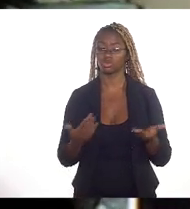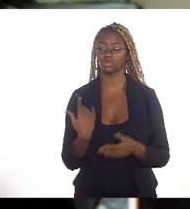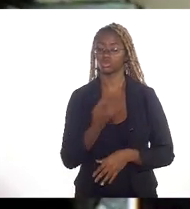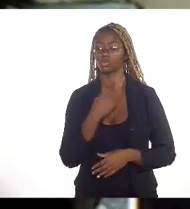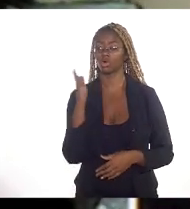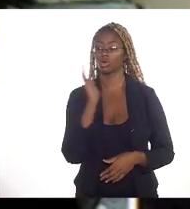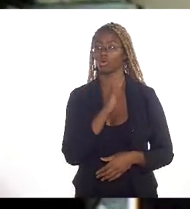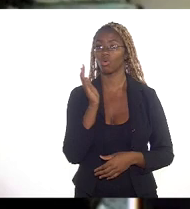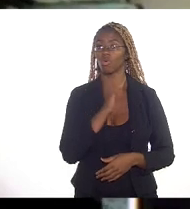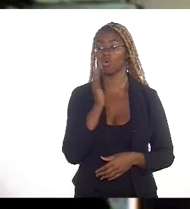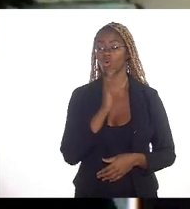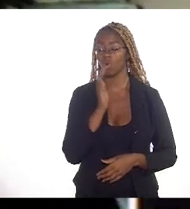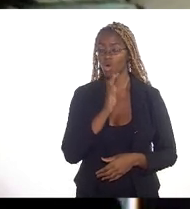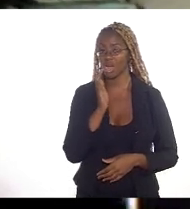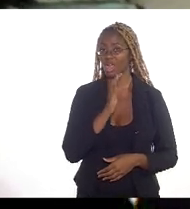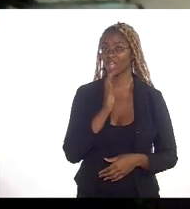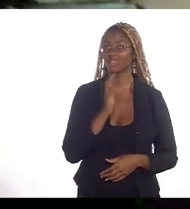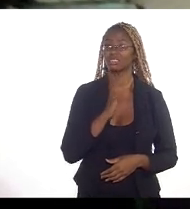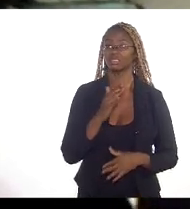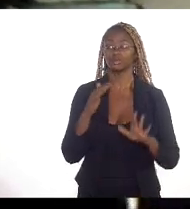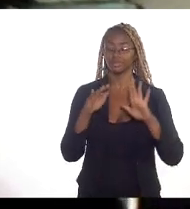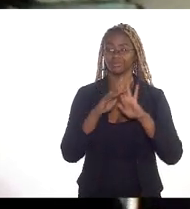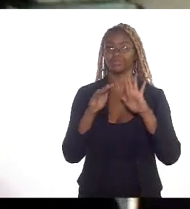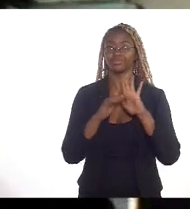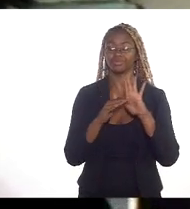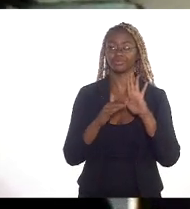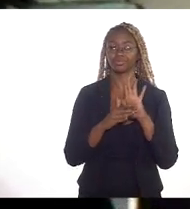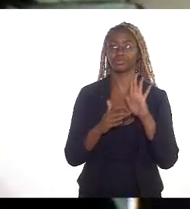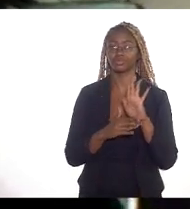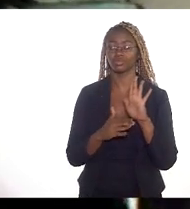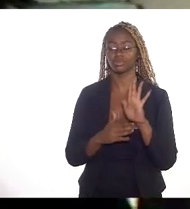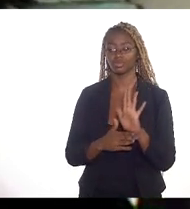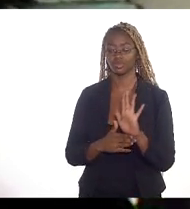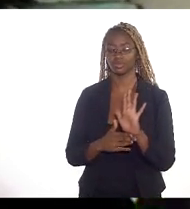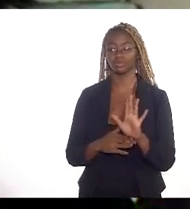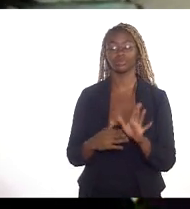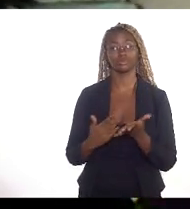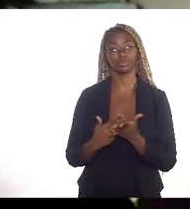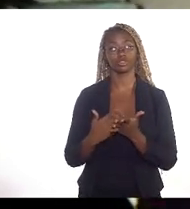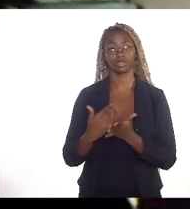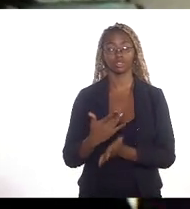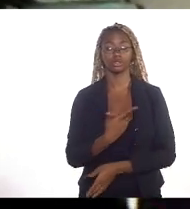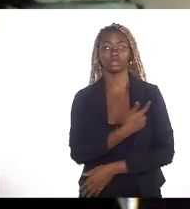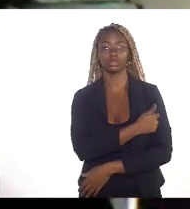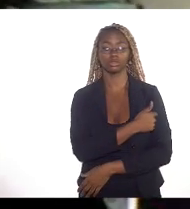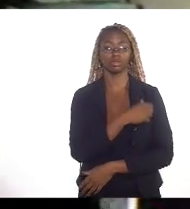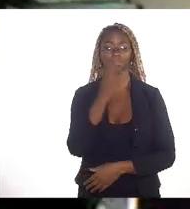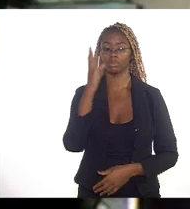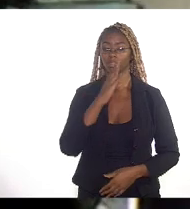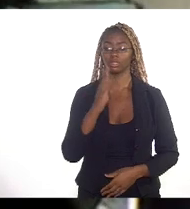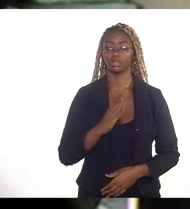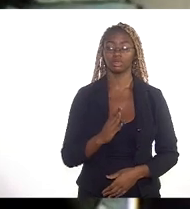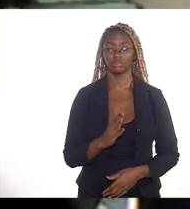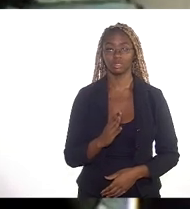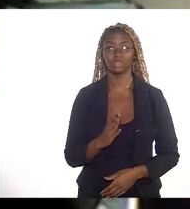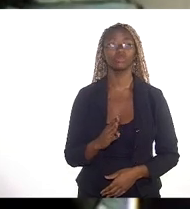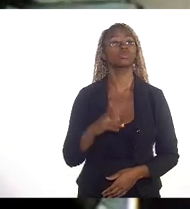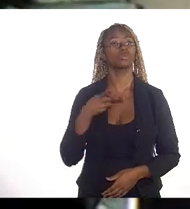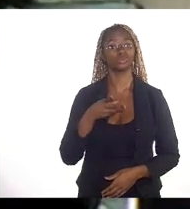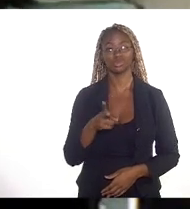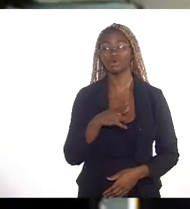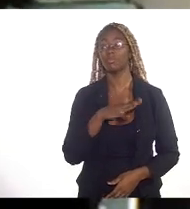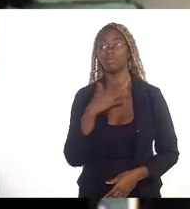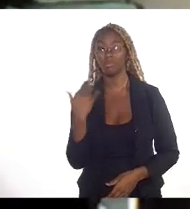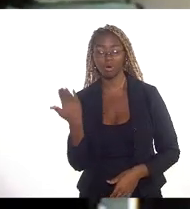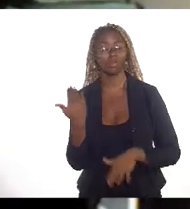contra o relógio com um cronograma em que, mesmo após o início da vacinação, o Brasil bate recorde de